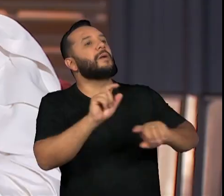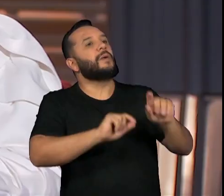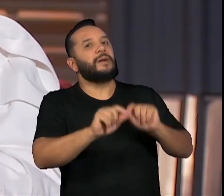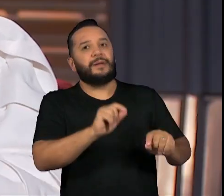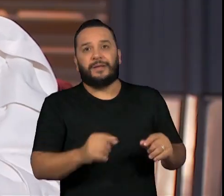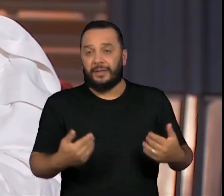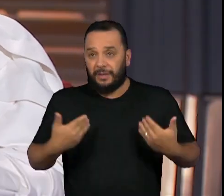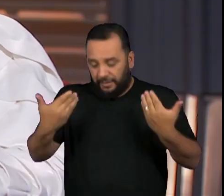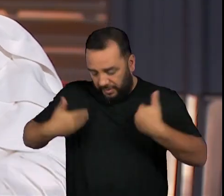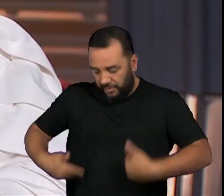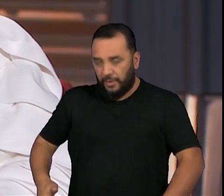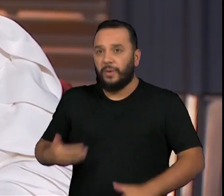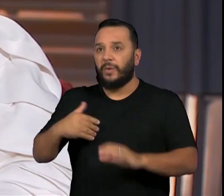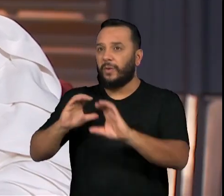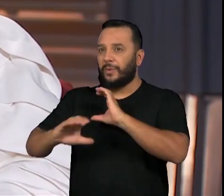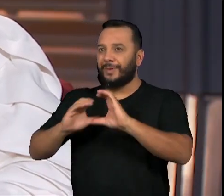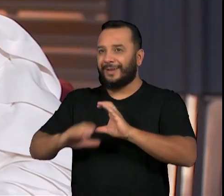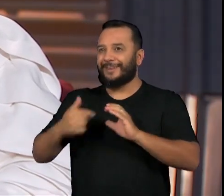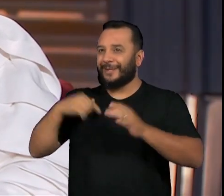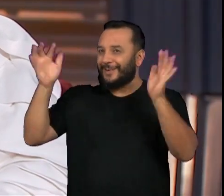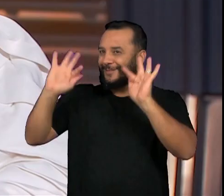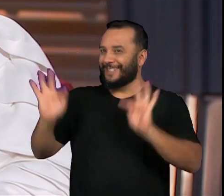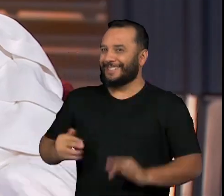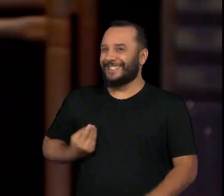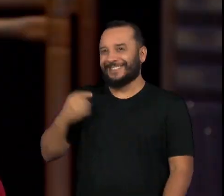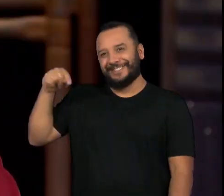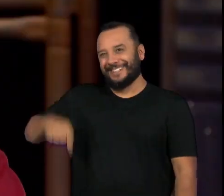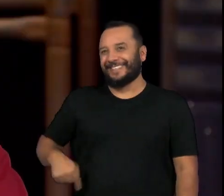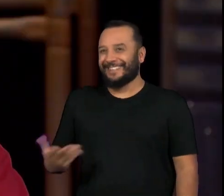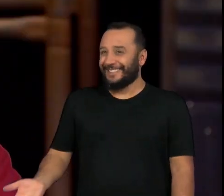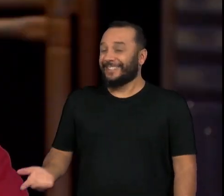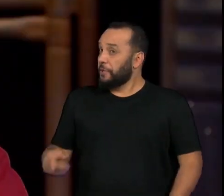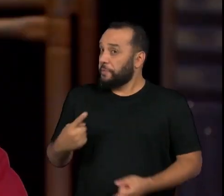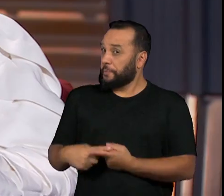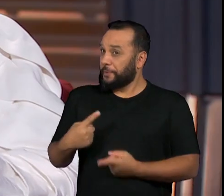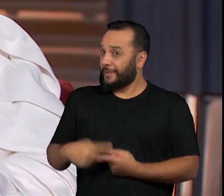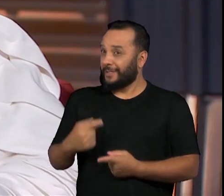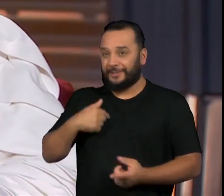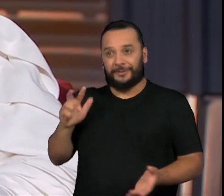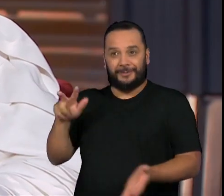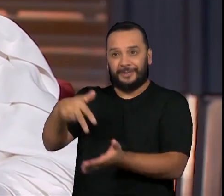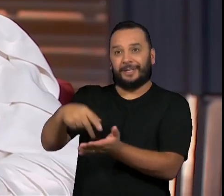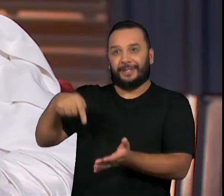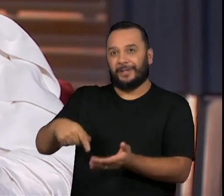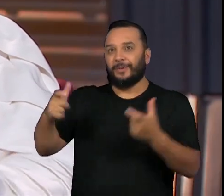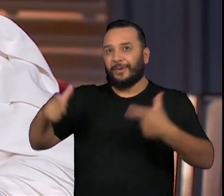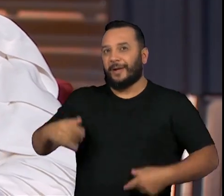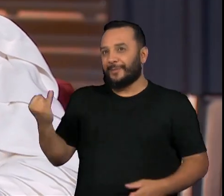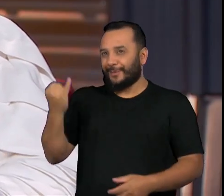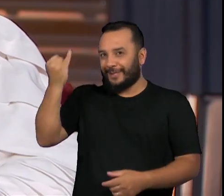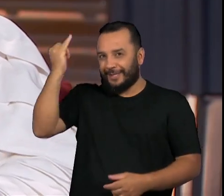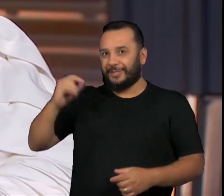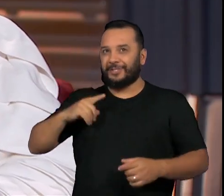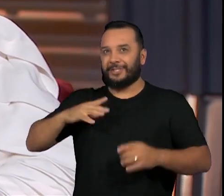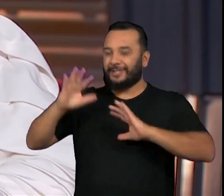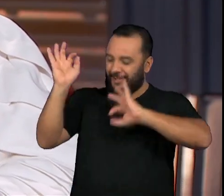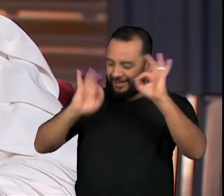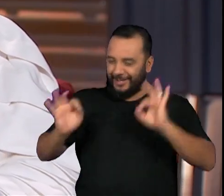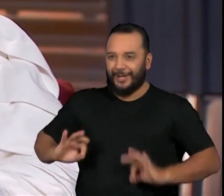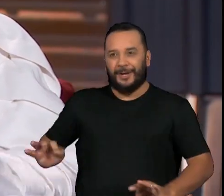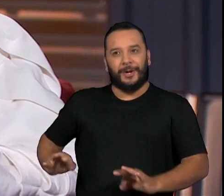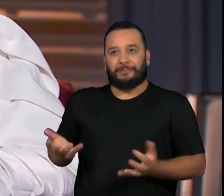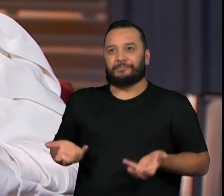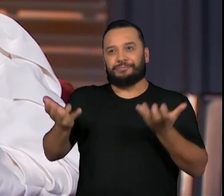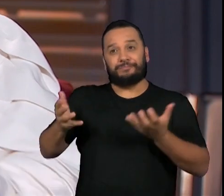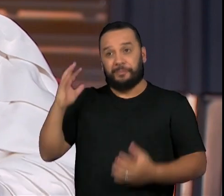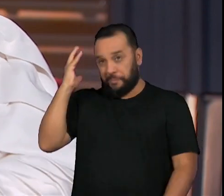Então, hoje eu estou comunicando primeiro a felicidade de estar aqui, Ei. né? Porque quando a gente vem para uma ocasião importante, a gente escolhe uma boa roupa, Sim. né?